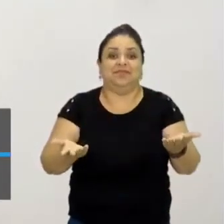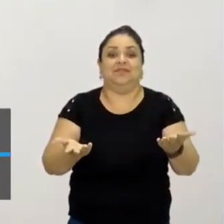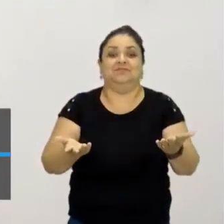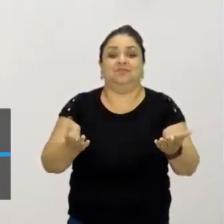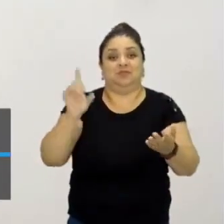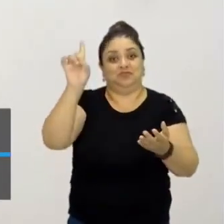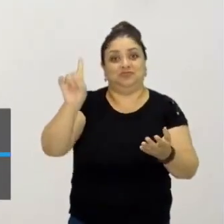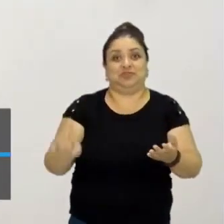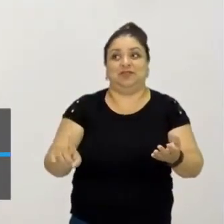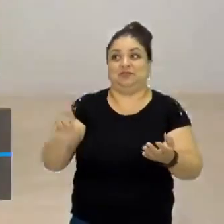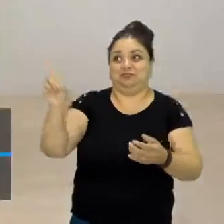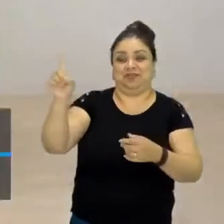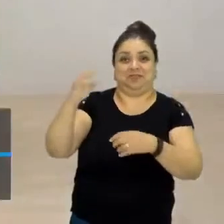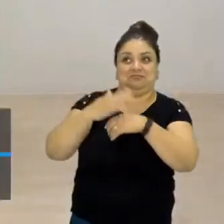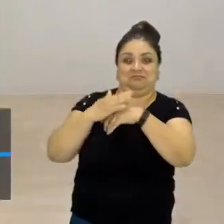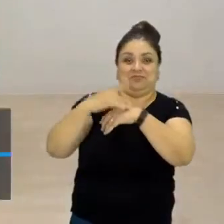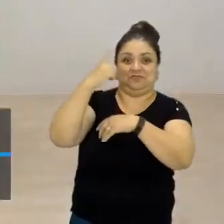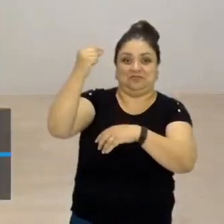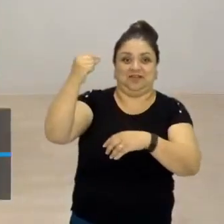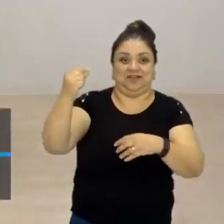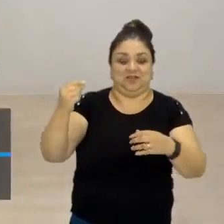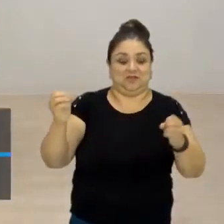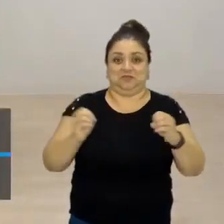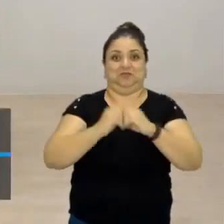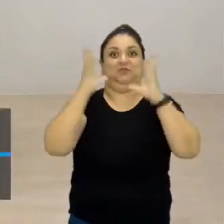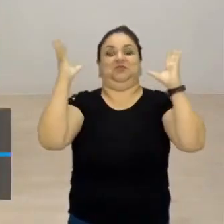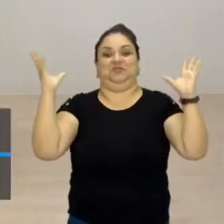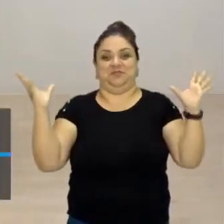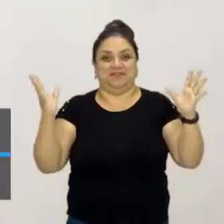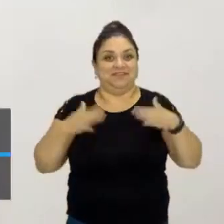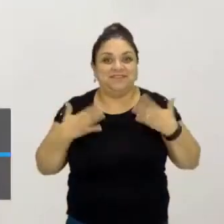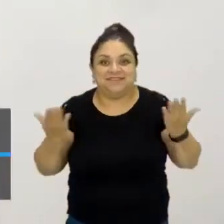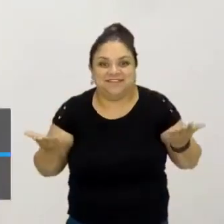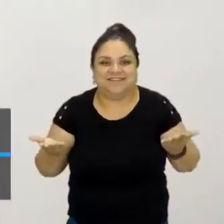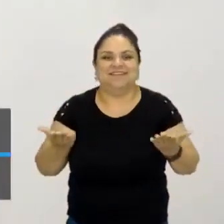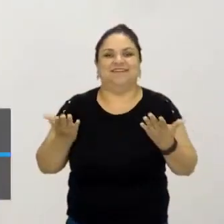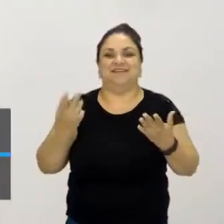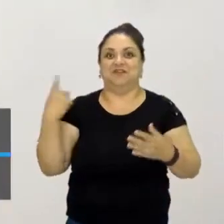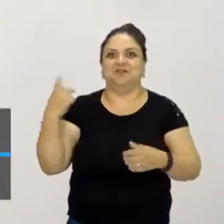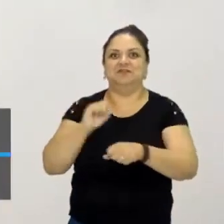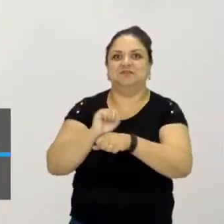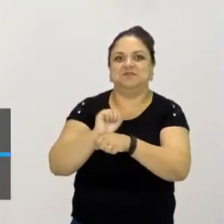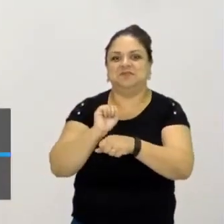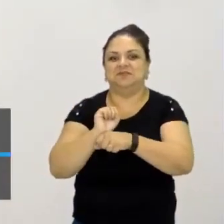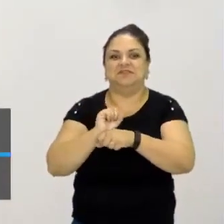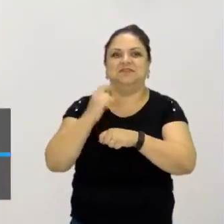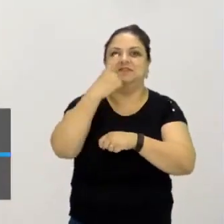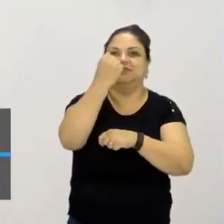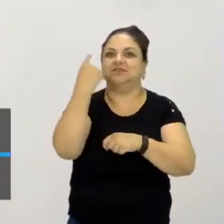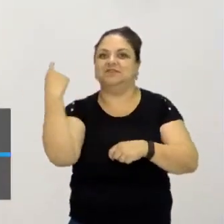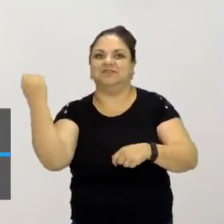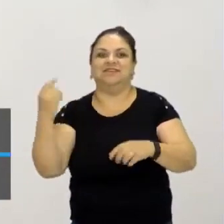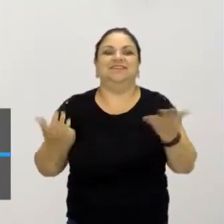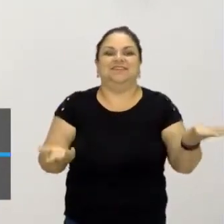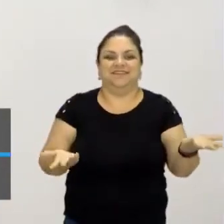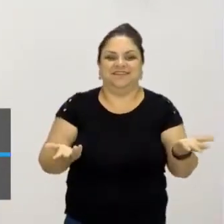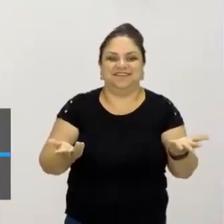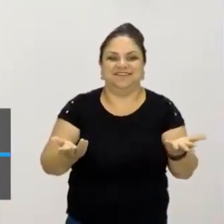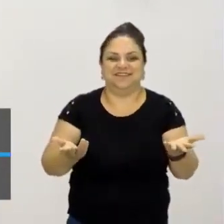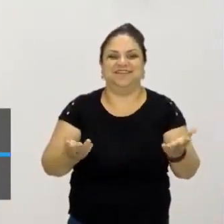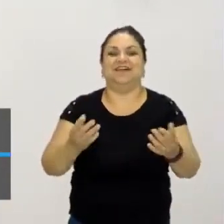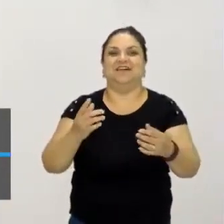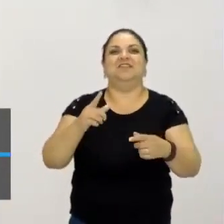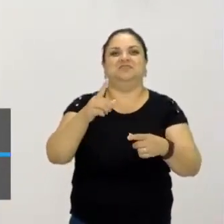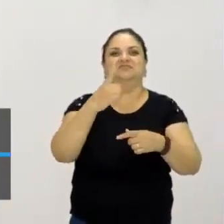é o diretor. Mas na surpresa, porque senão não tem surpresa, graça. daí a gente fica assim, as duas esperando. Na aula do 6º ano, o Leandro